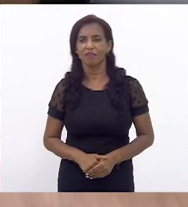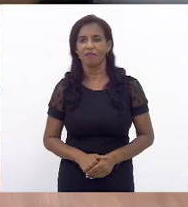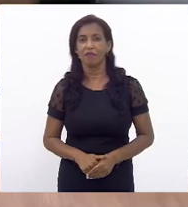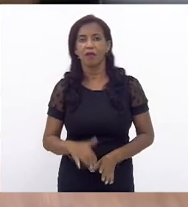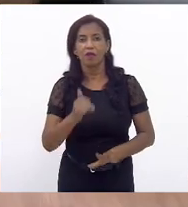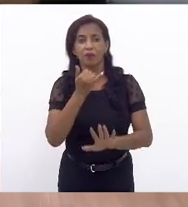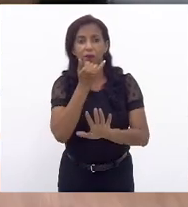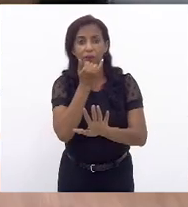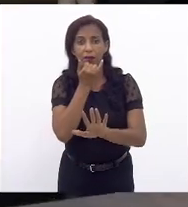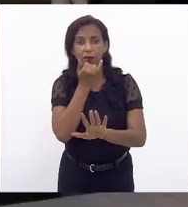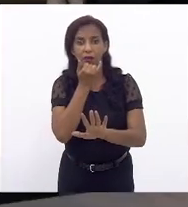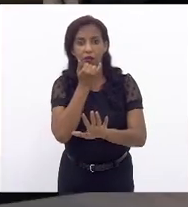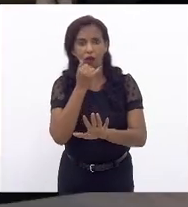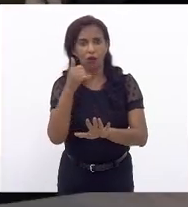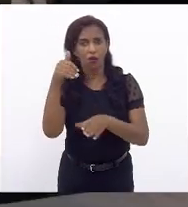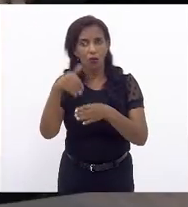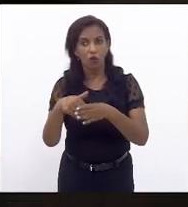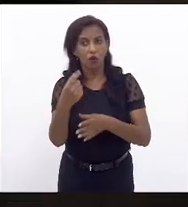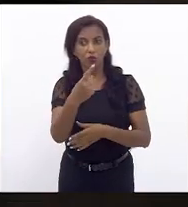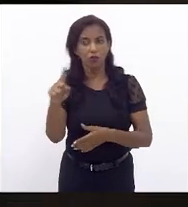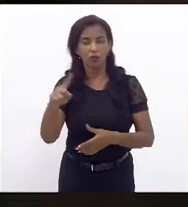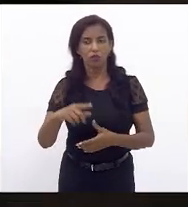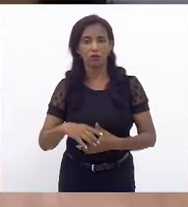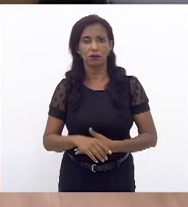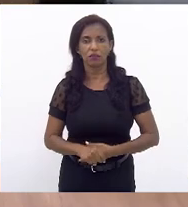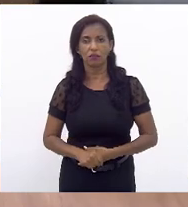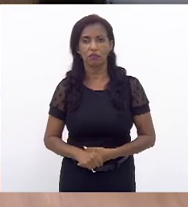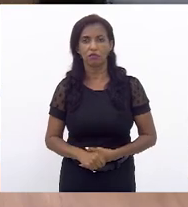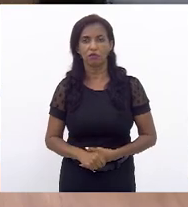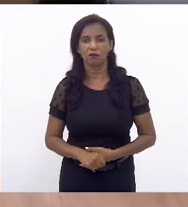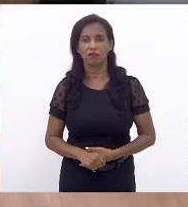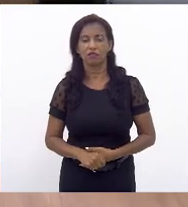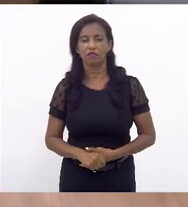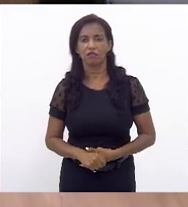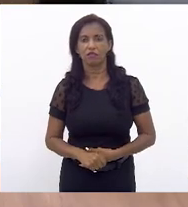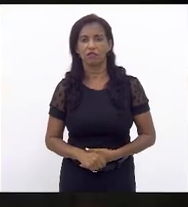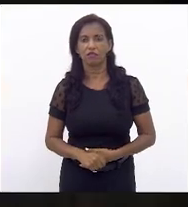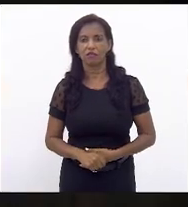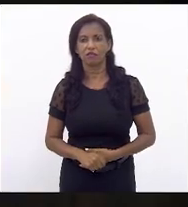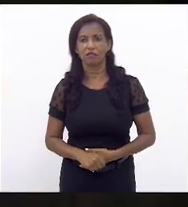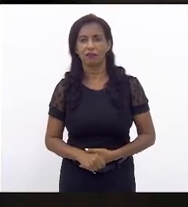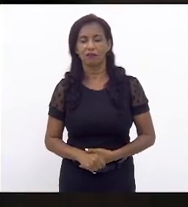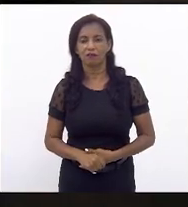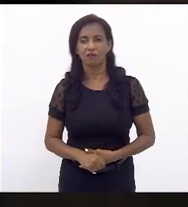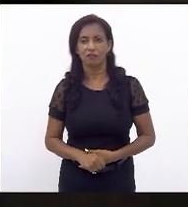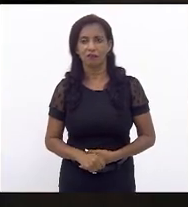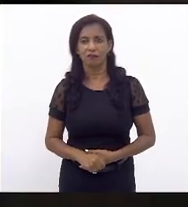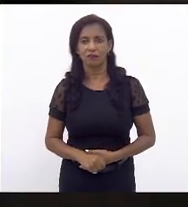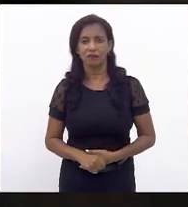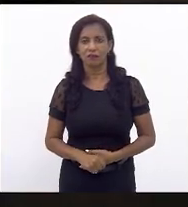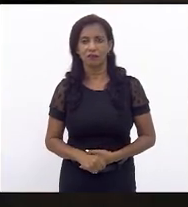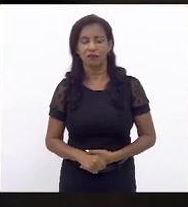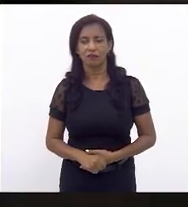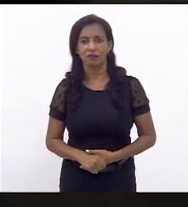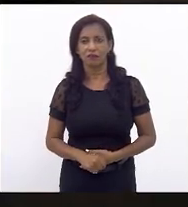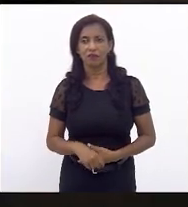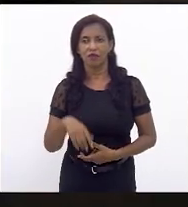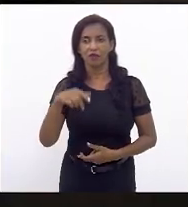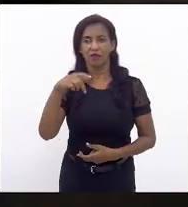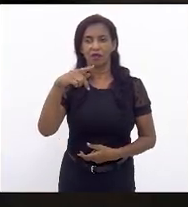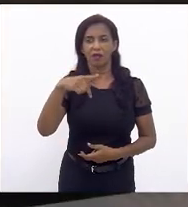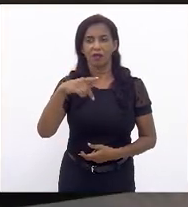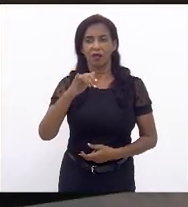Perdão, presidente. Voto não. Com a massa e esqueceu. Deputado o voto. Alexandre Freitas, vota não. Deputado Alexandre